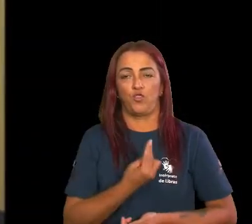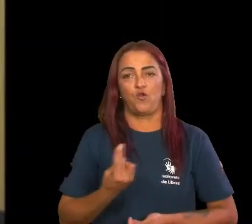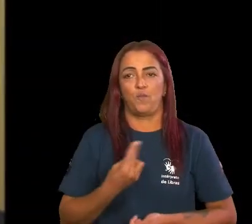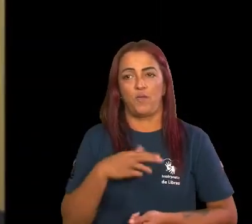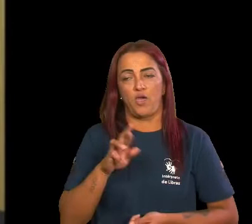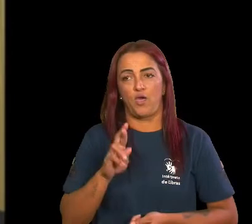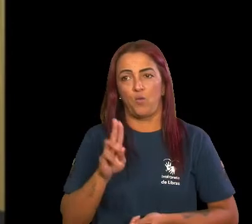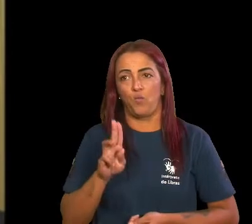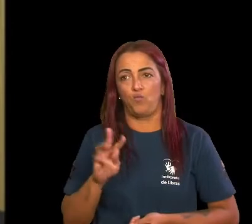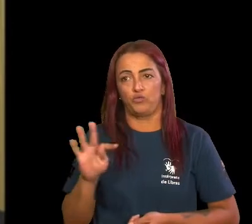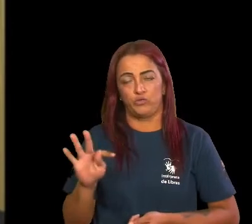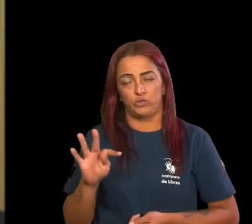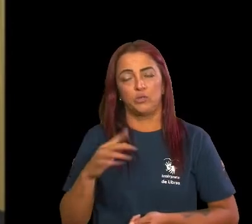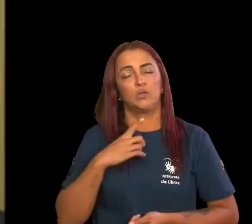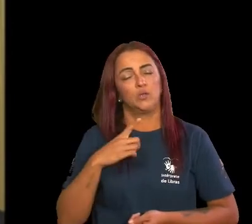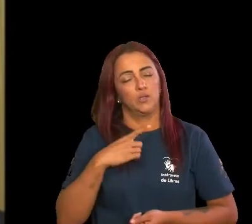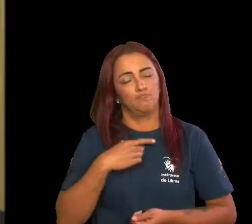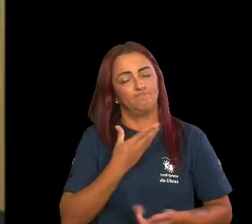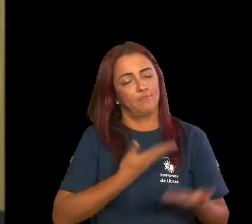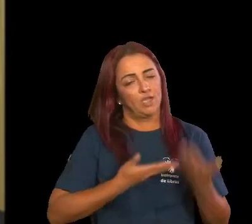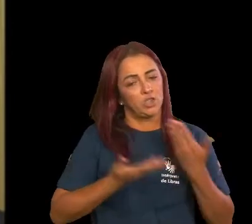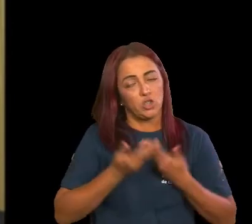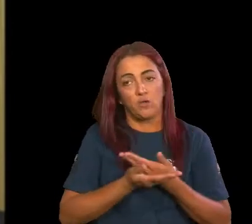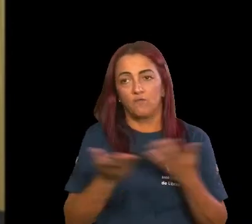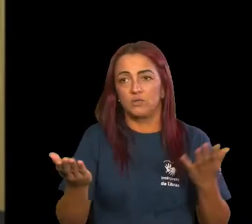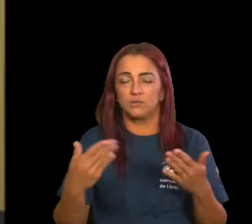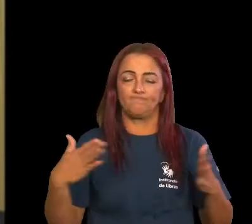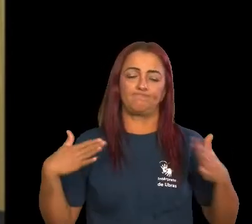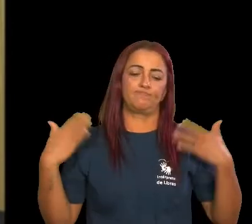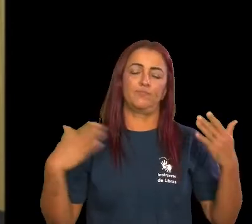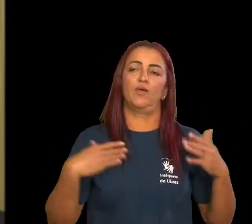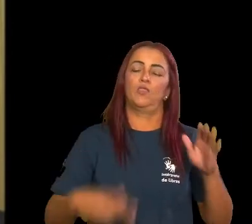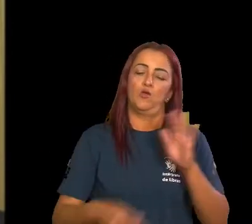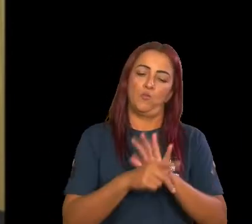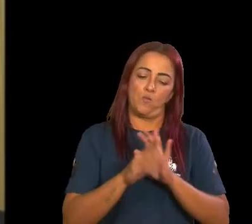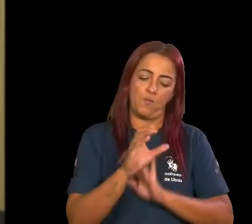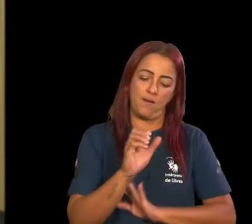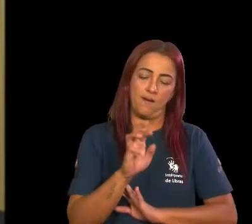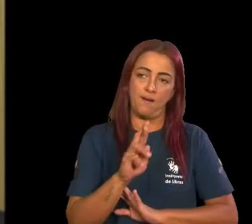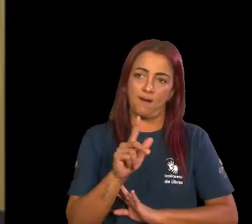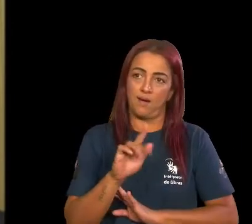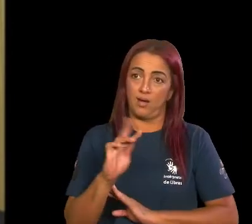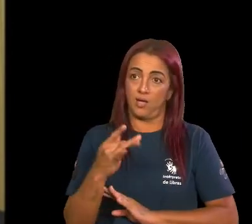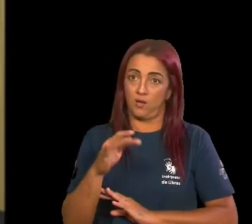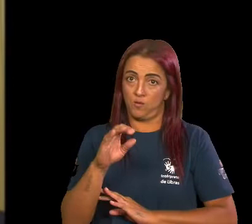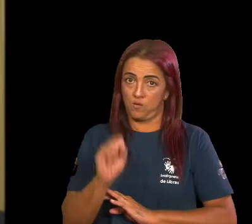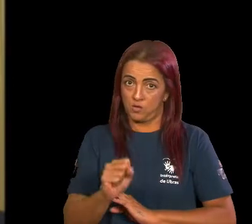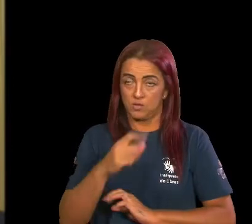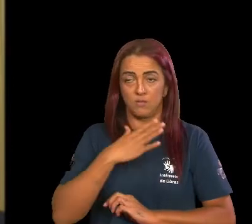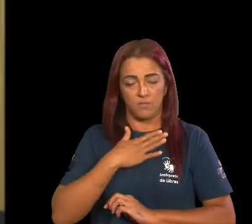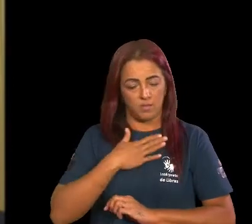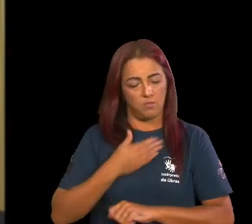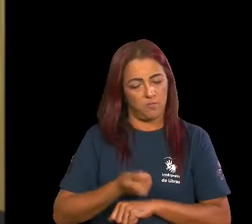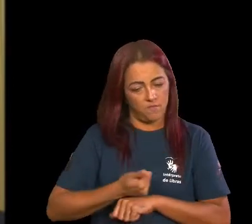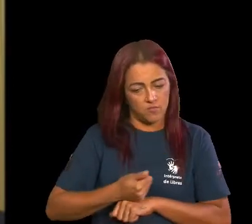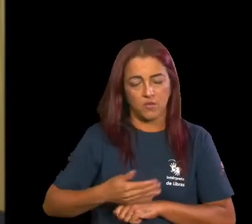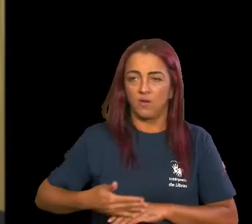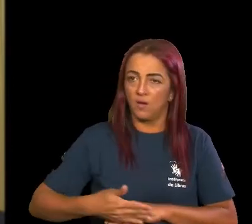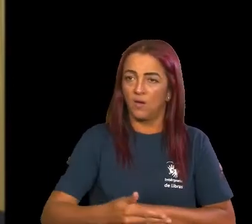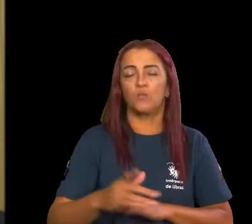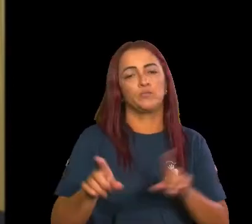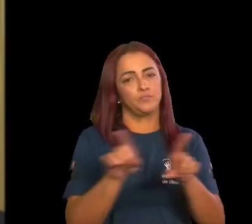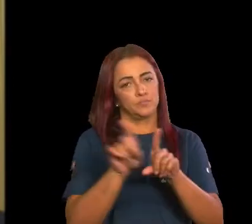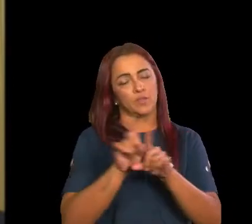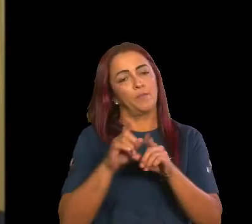Que eu gostaria de partilhar com vocês a alegria de ter Carlinhos Brown na minha trajetória profissional e pessoal. Eu tenho a honra de fazer parte